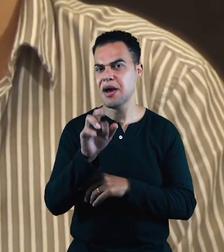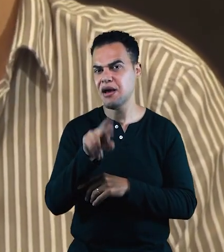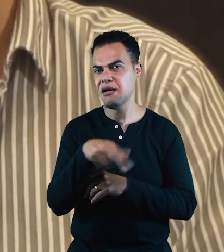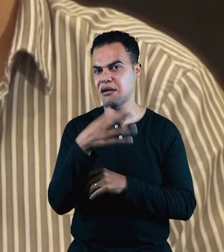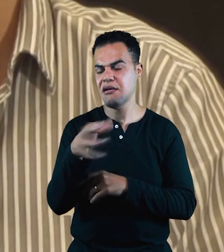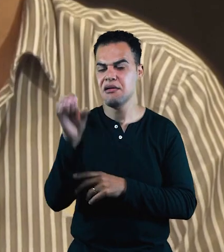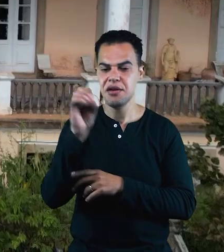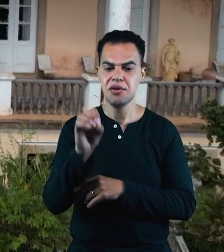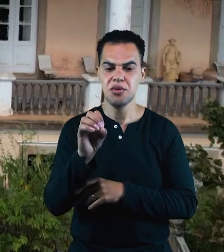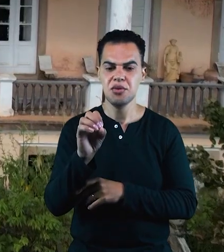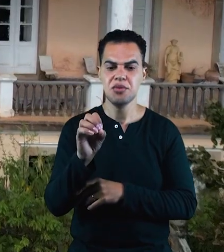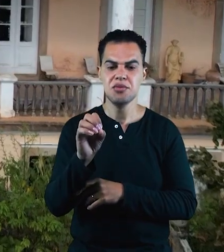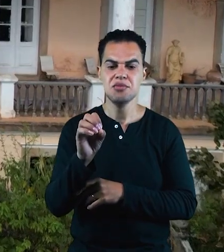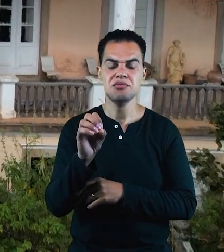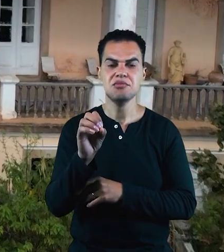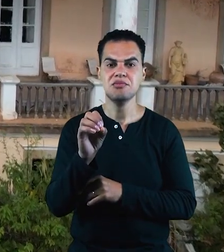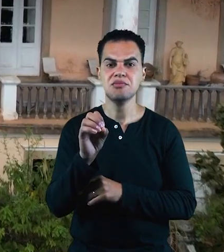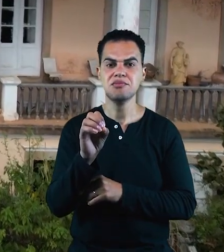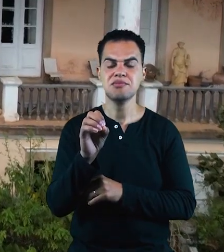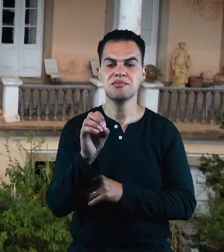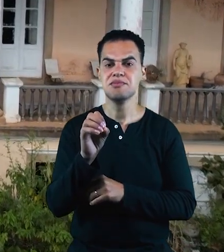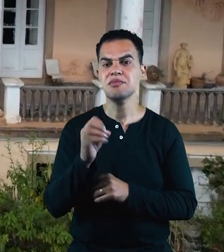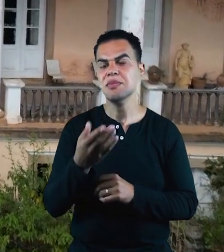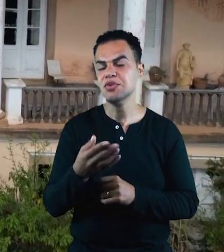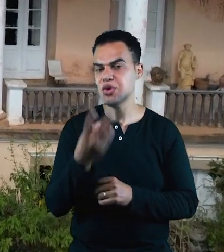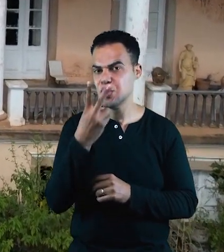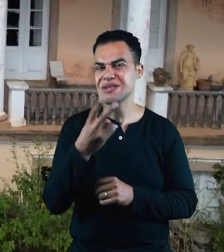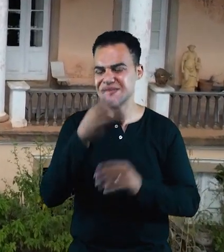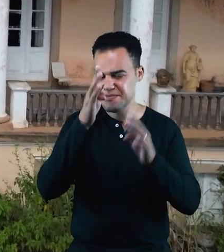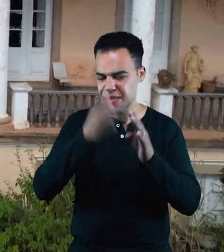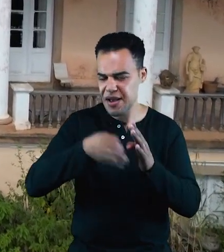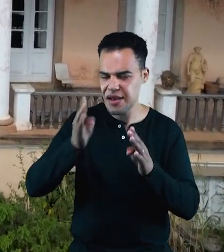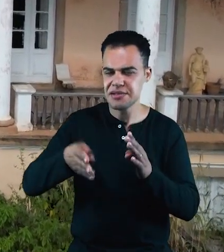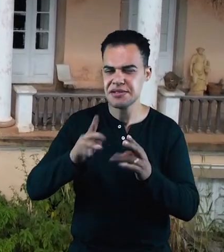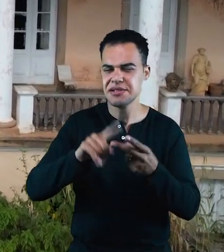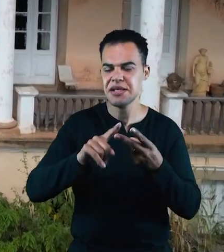de Duas Barras, Barão